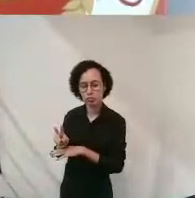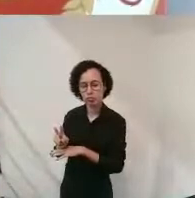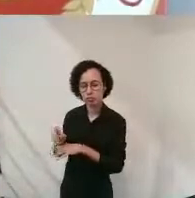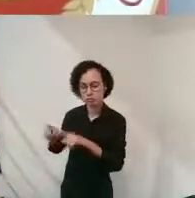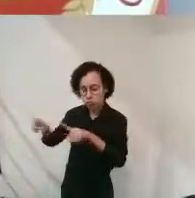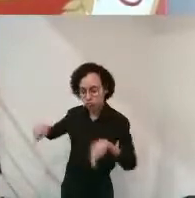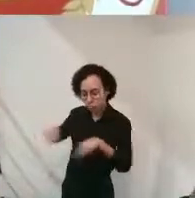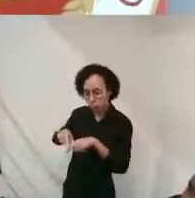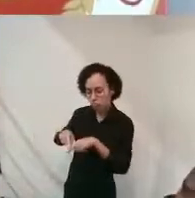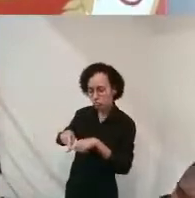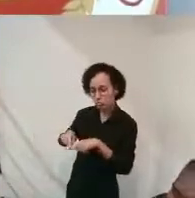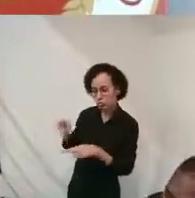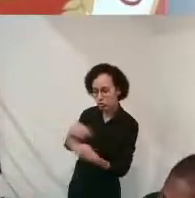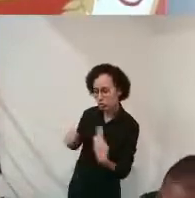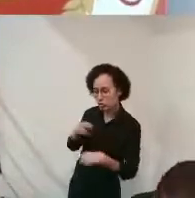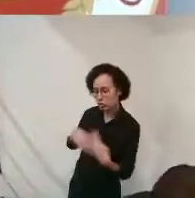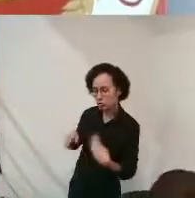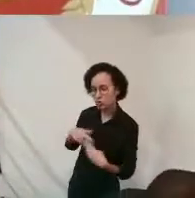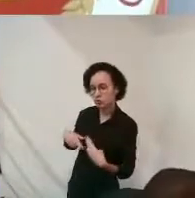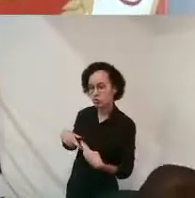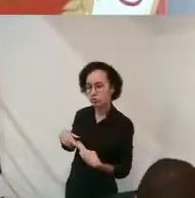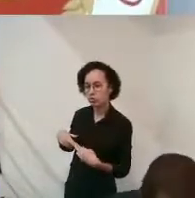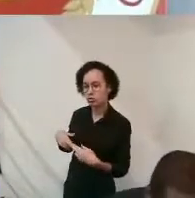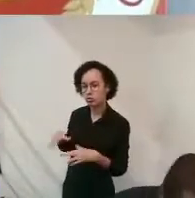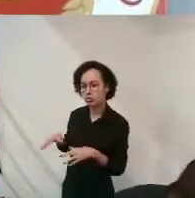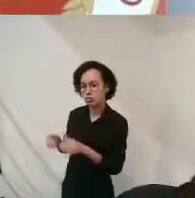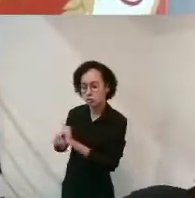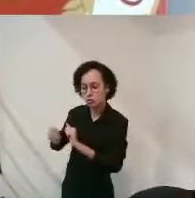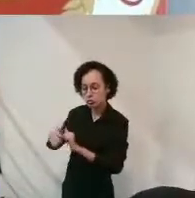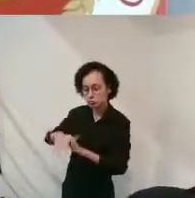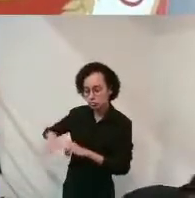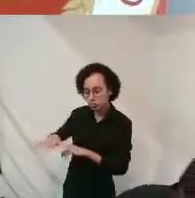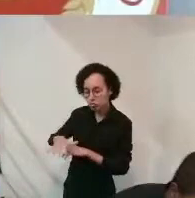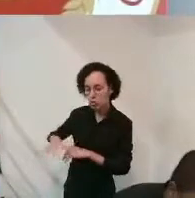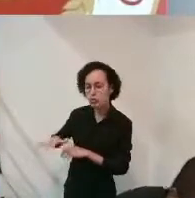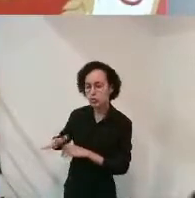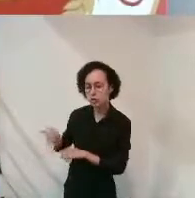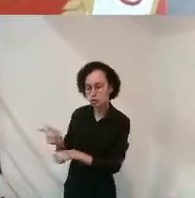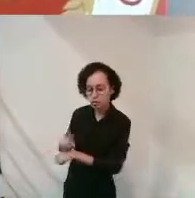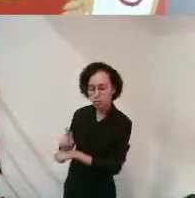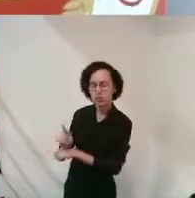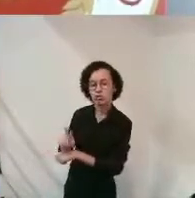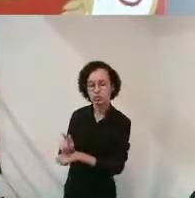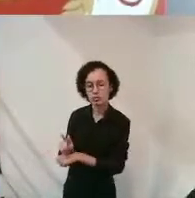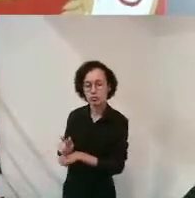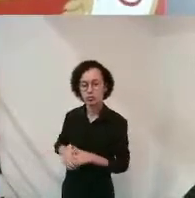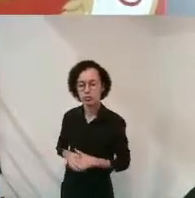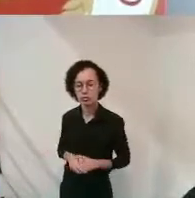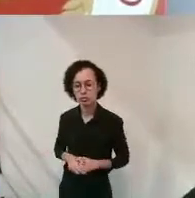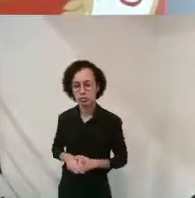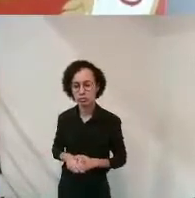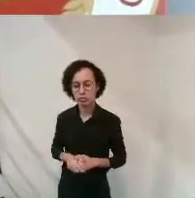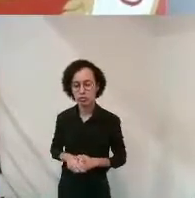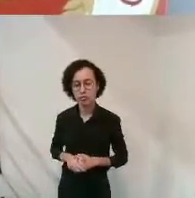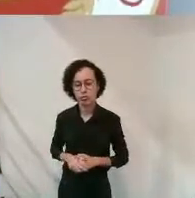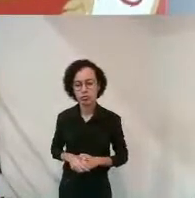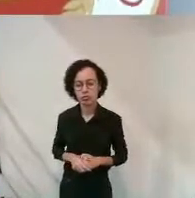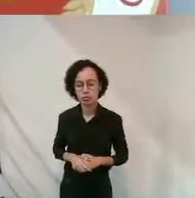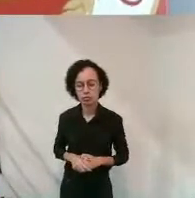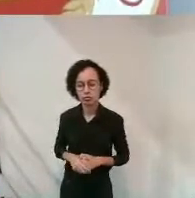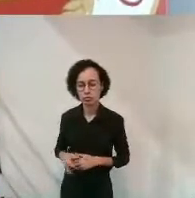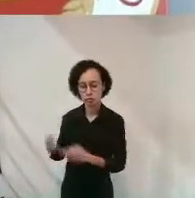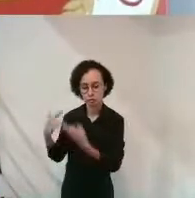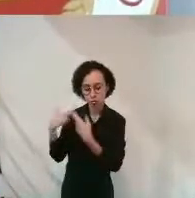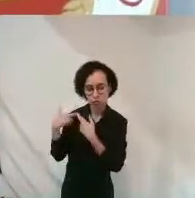ele faz injunções junto aos órgãos de gestão, como é o caso do órgão que